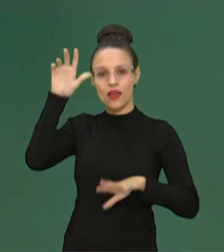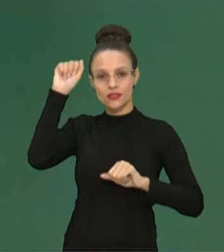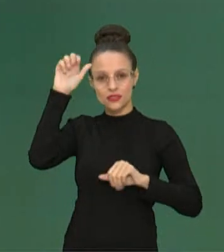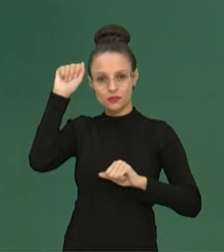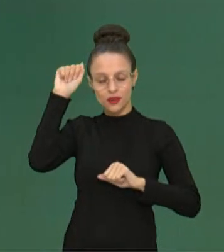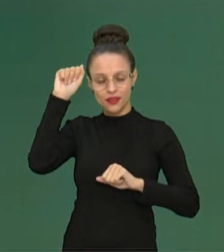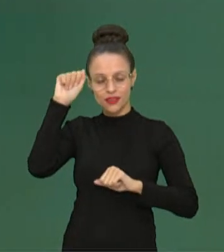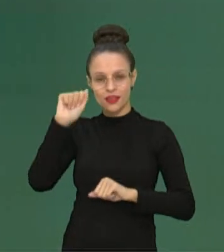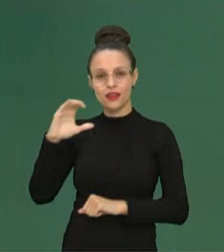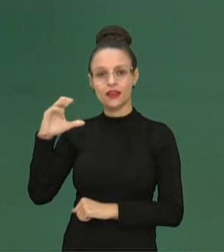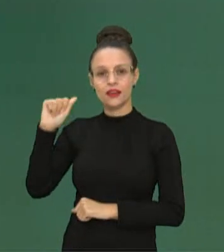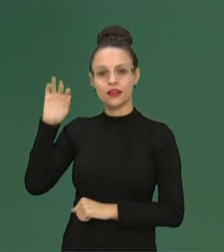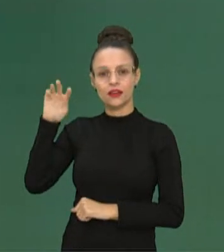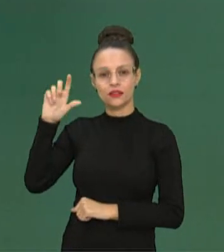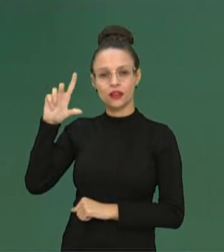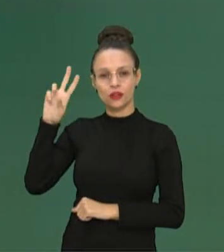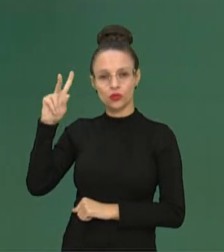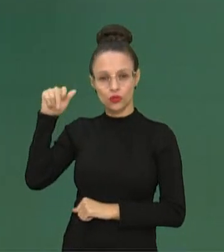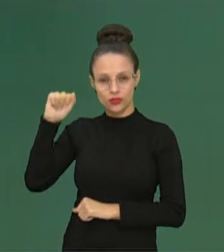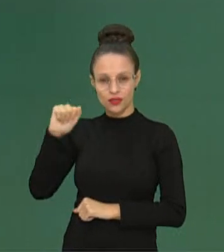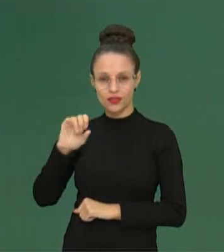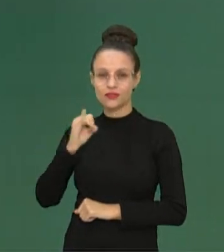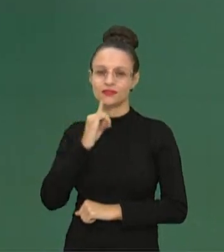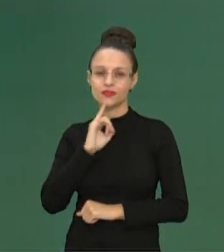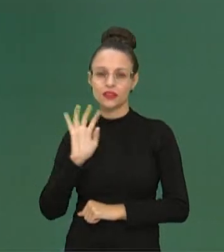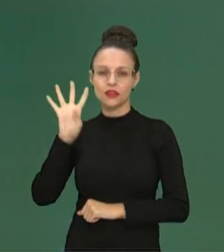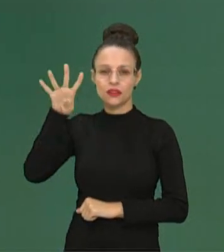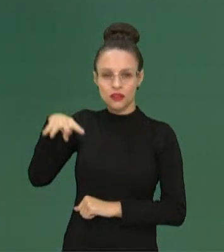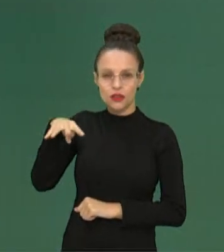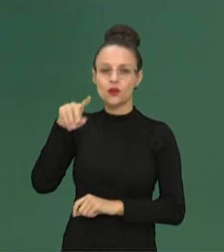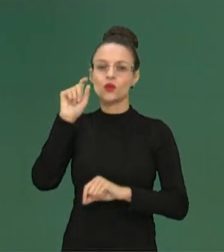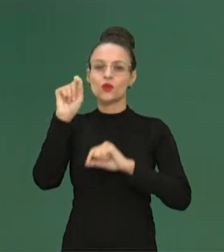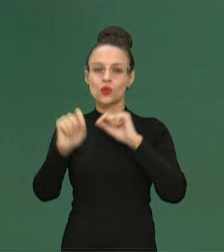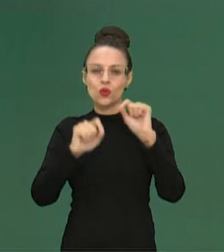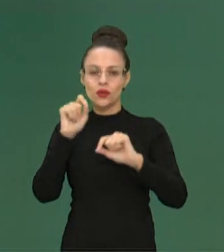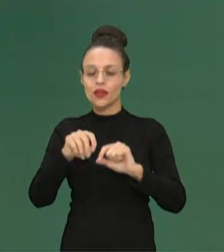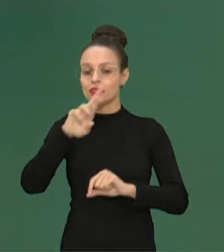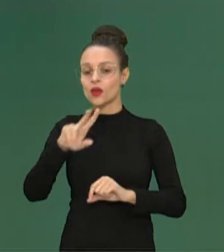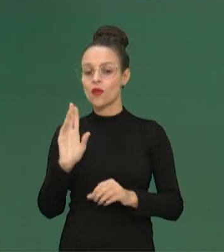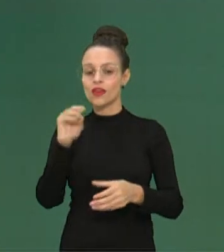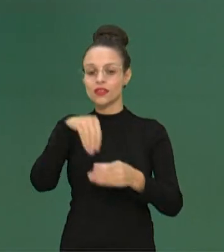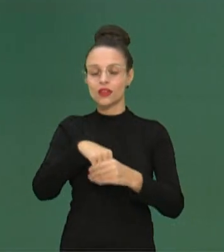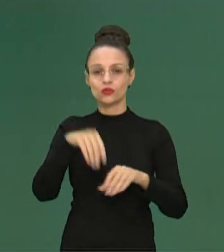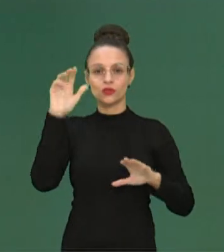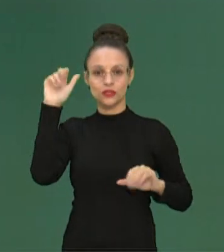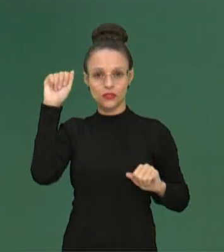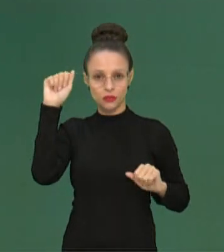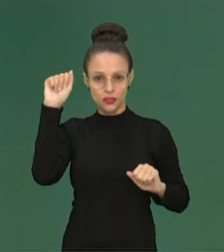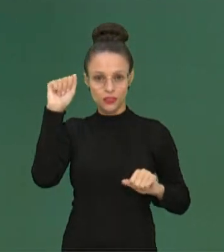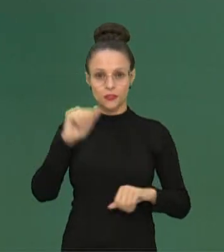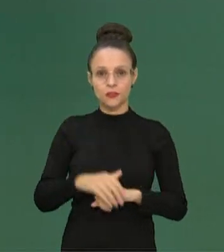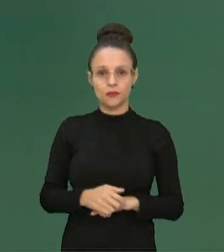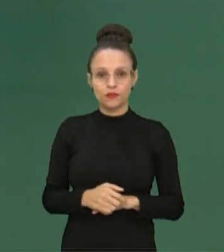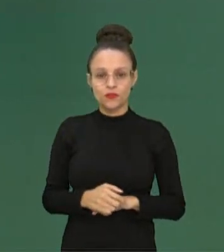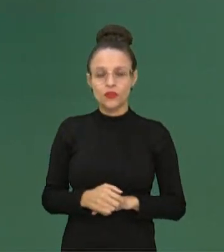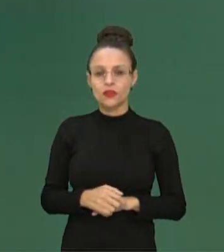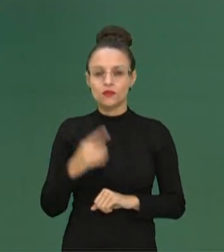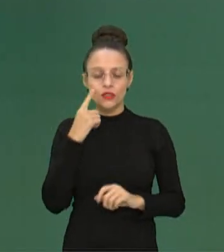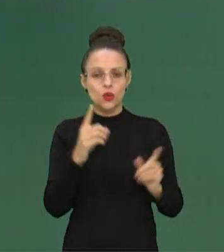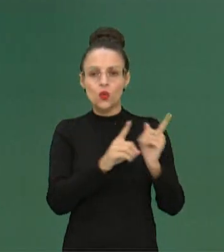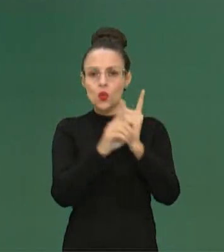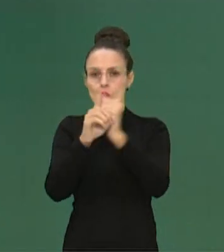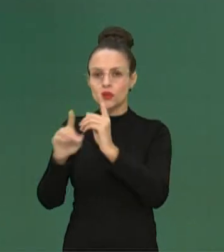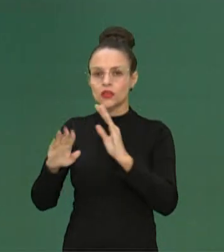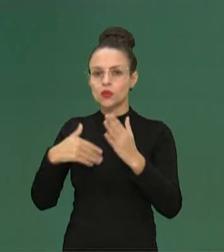As frases que você encontra comuns no Brasil, traduza isso para Catalunha, é normal. Você encontra em qualquer